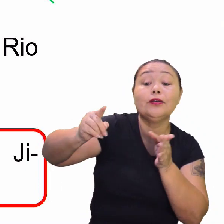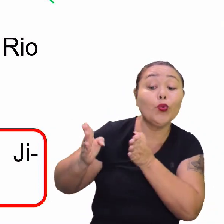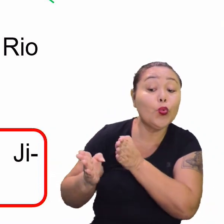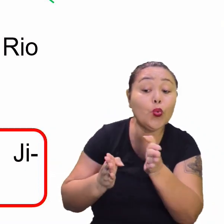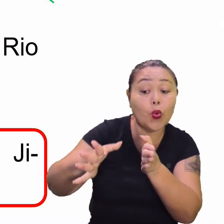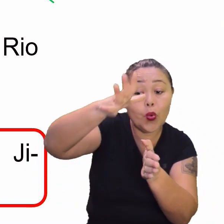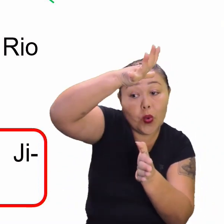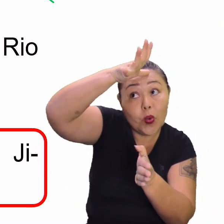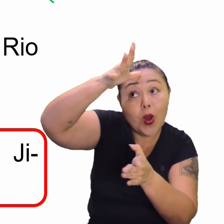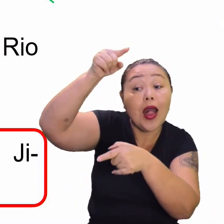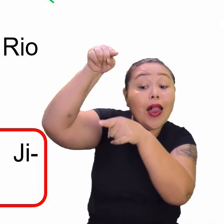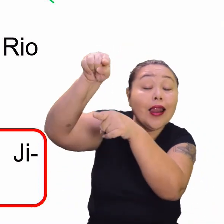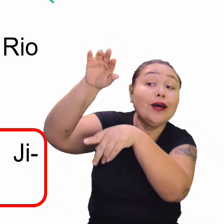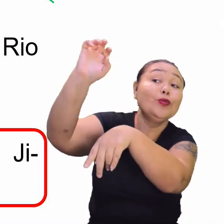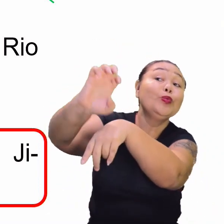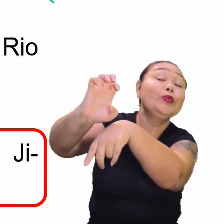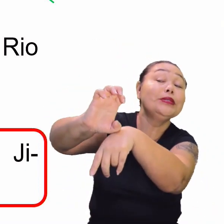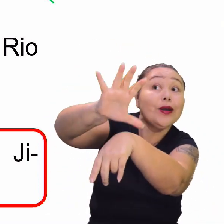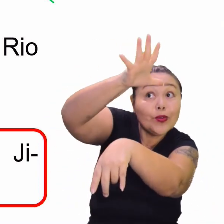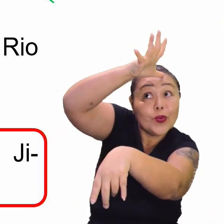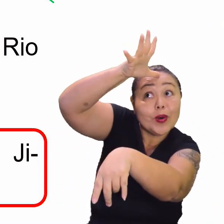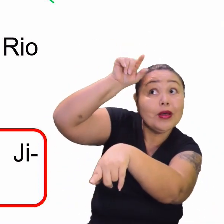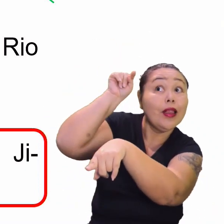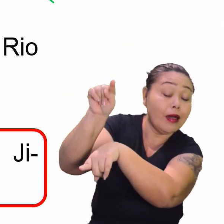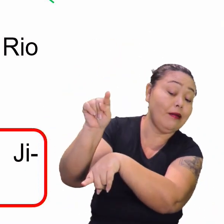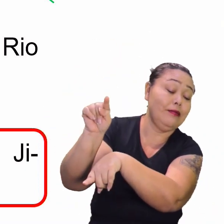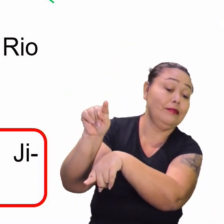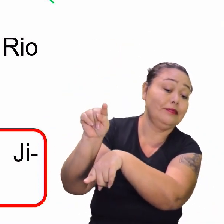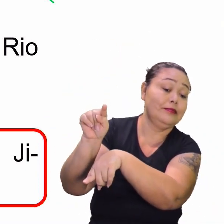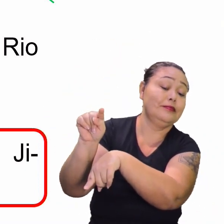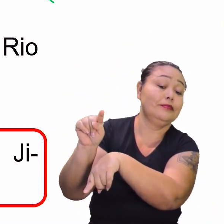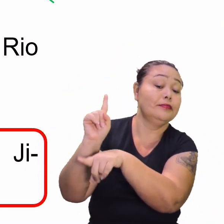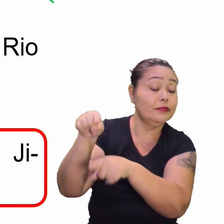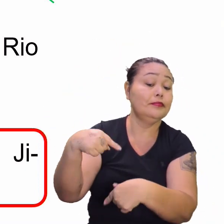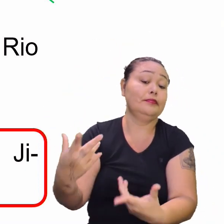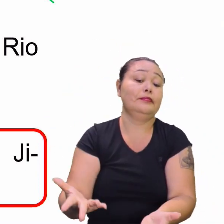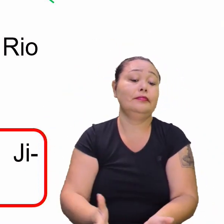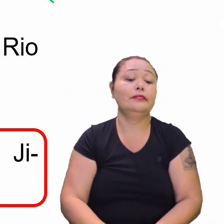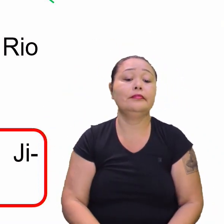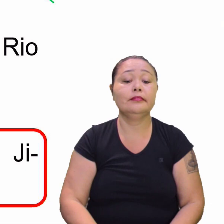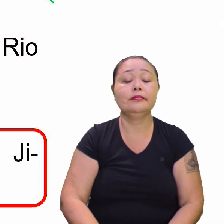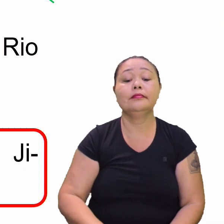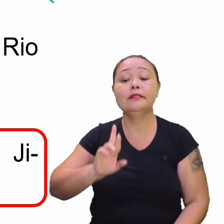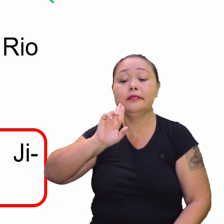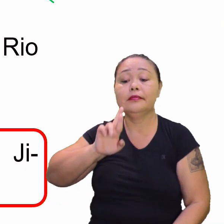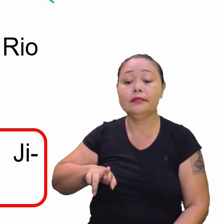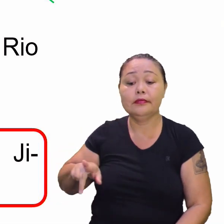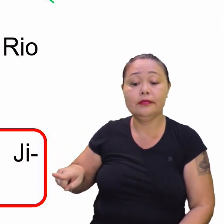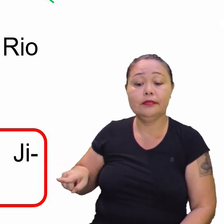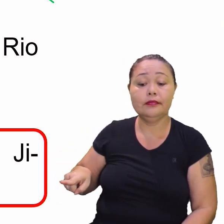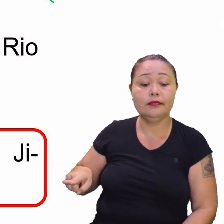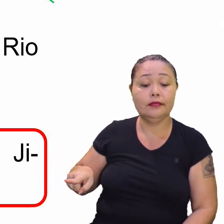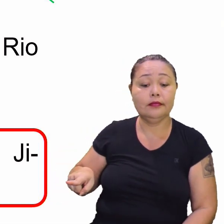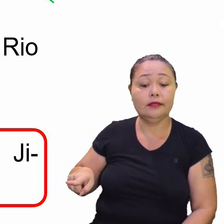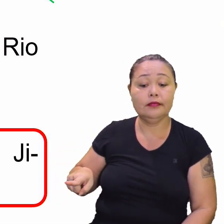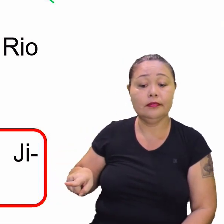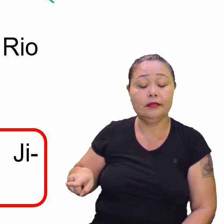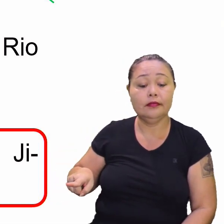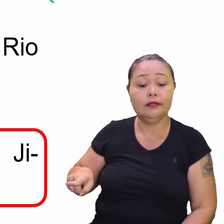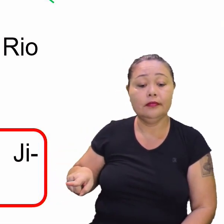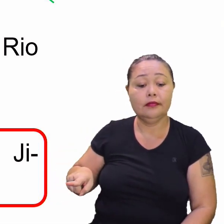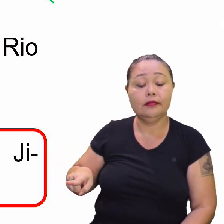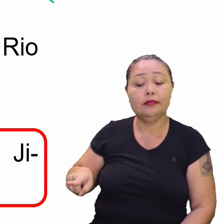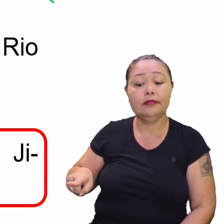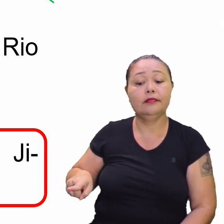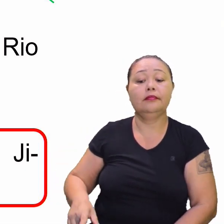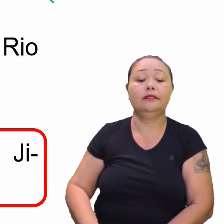estado. no estado do Amazonas. Exatamente. É isso? Aí, então a resposta é Rio Madeira, Rio Guaporé, Rios